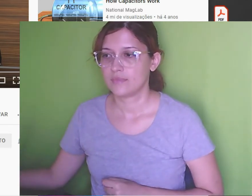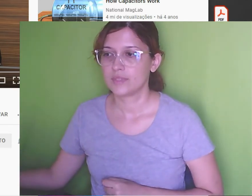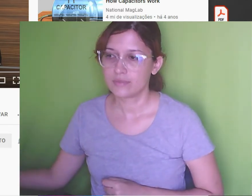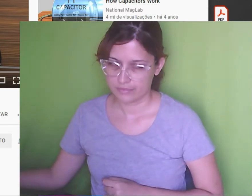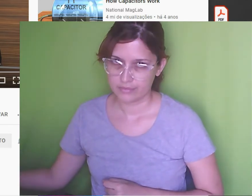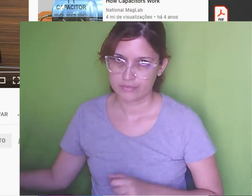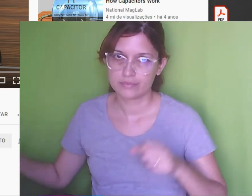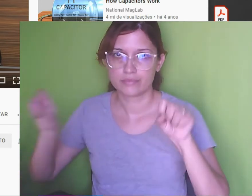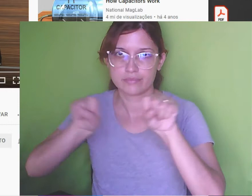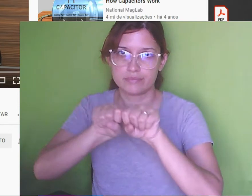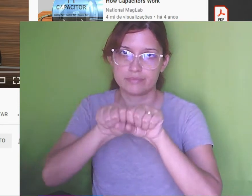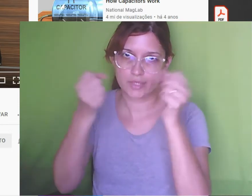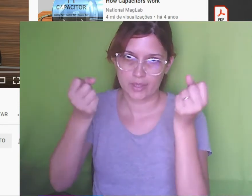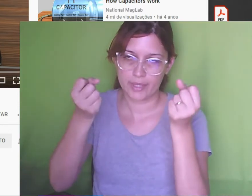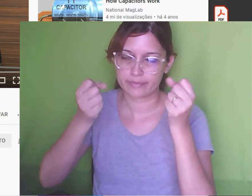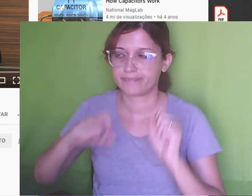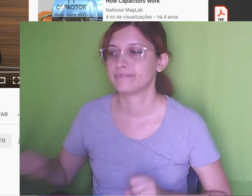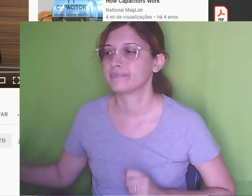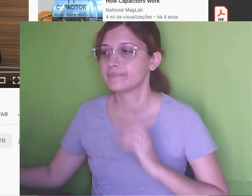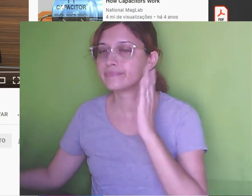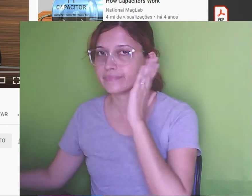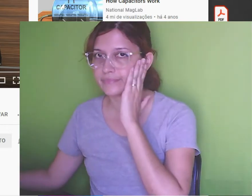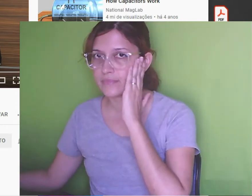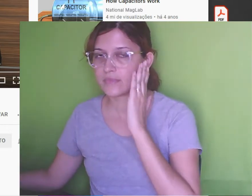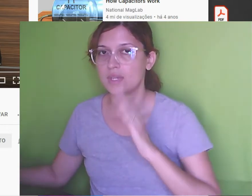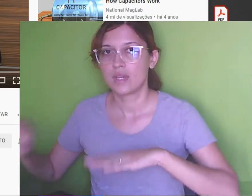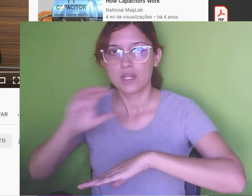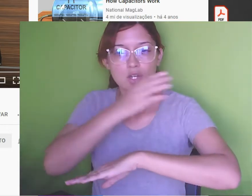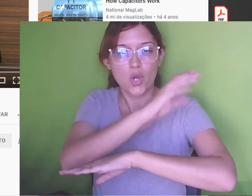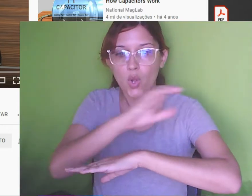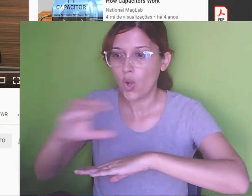Veja que existe uma ruptura.